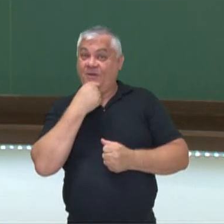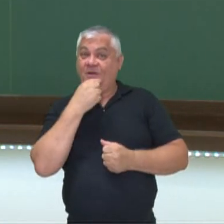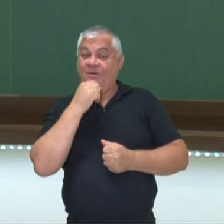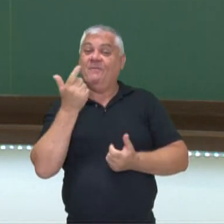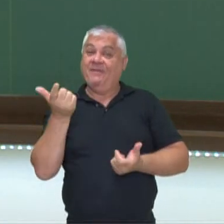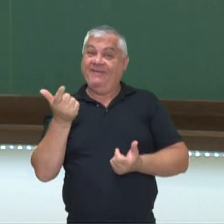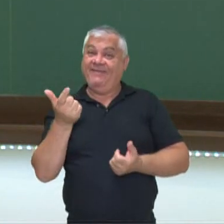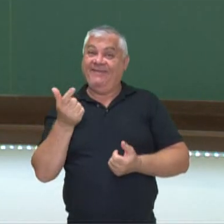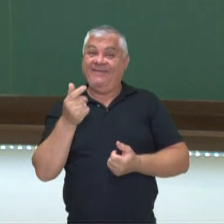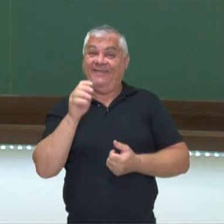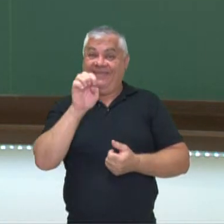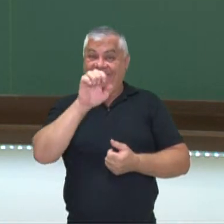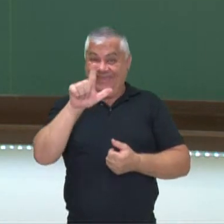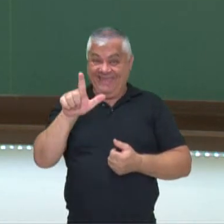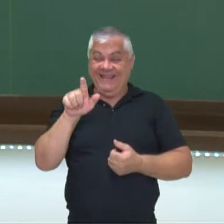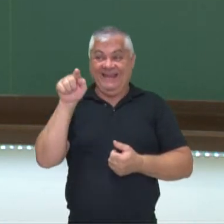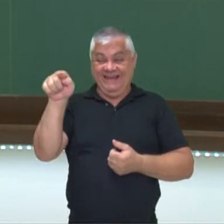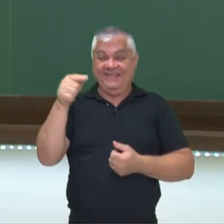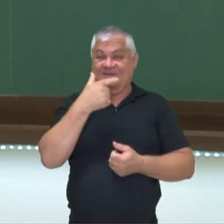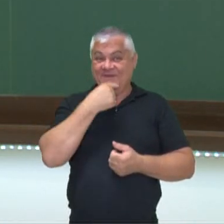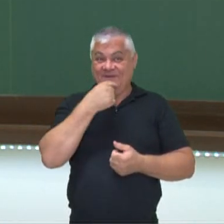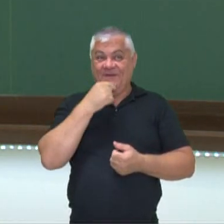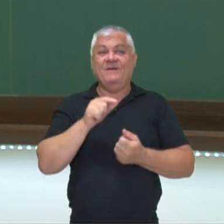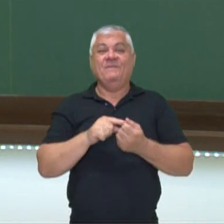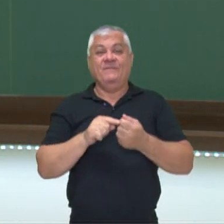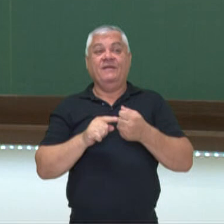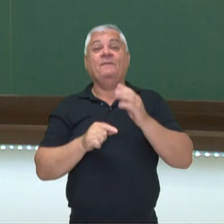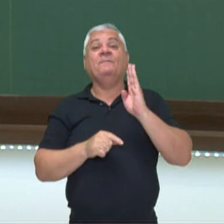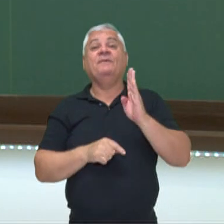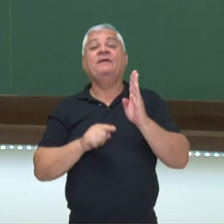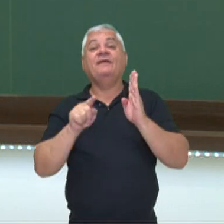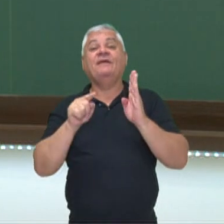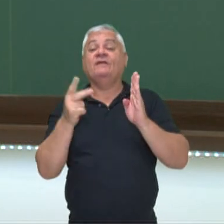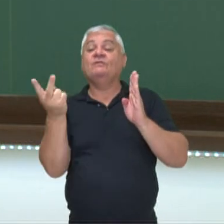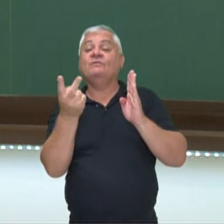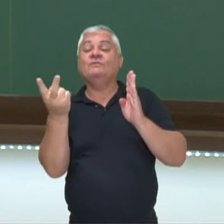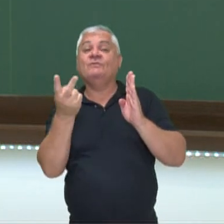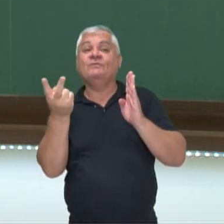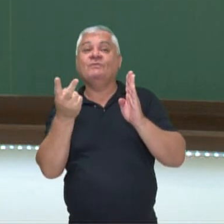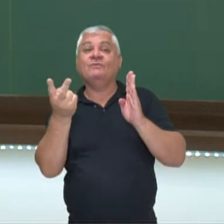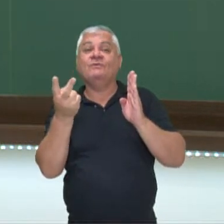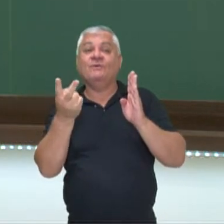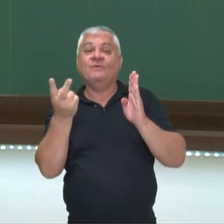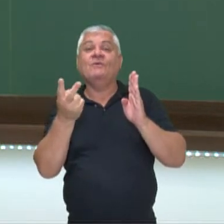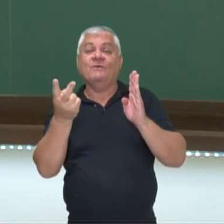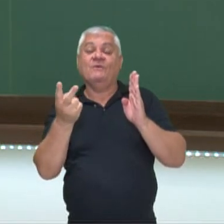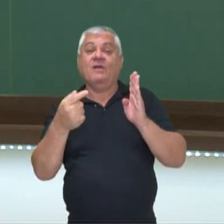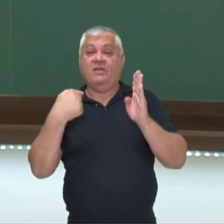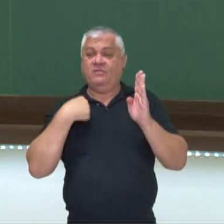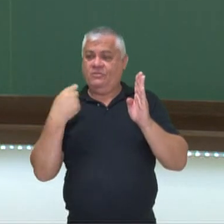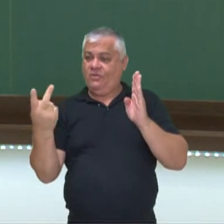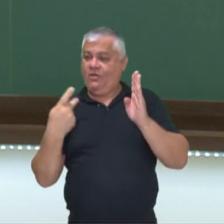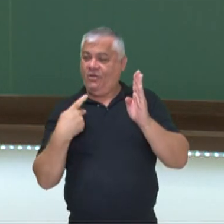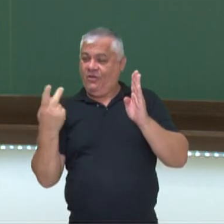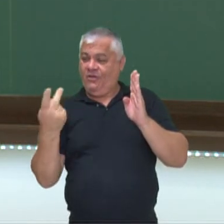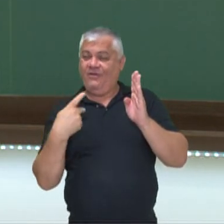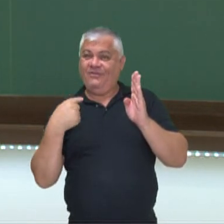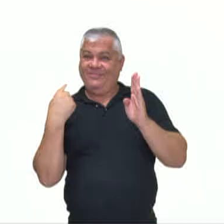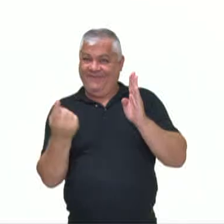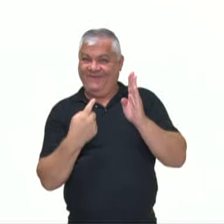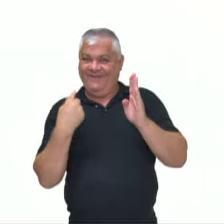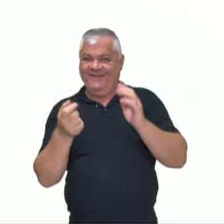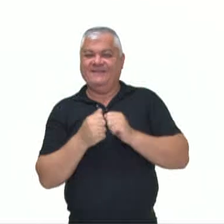B, nosotros, eu vou substituir por Lucy e Joe. Lembrem lá que não é Joe e Lucy, sim Lucy e Joe, ou seja, nós. Letra